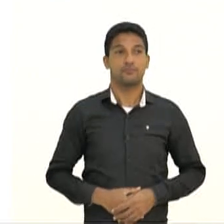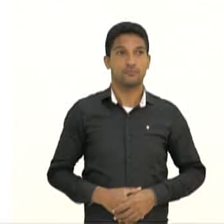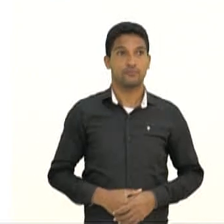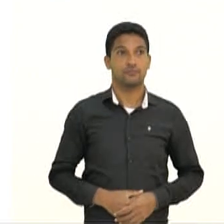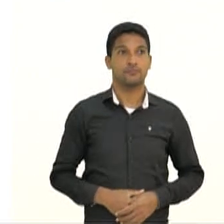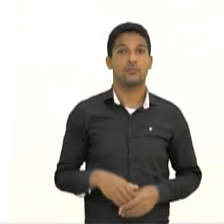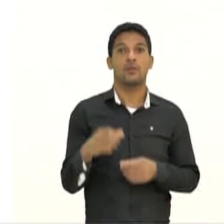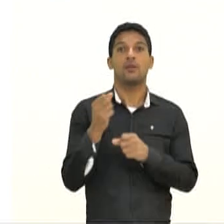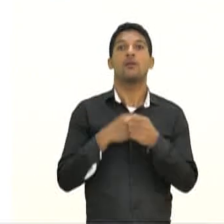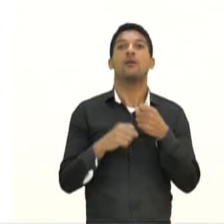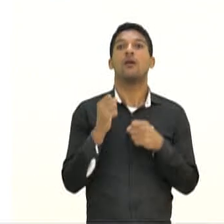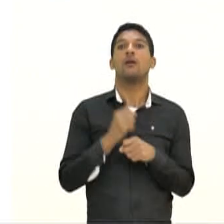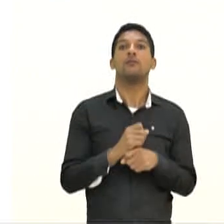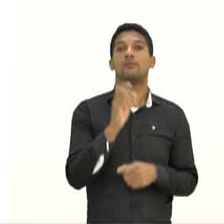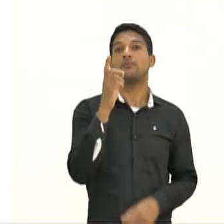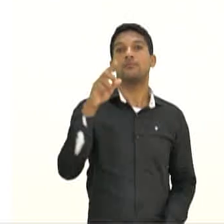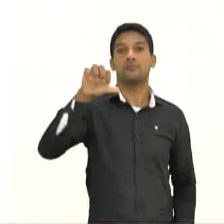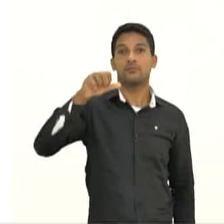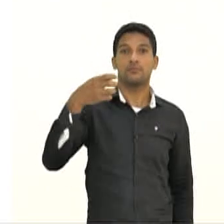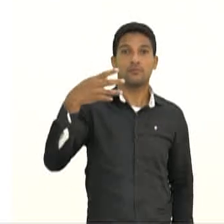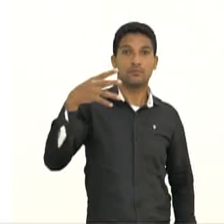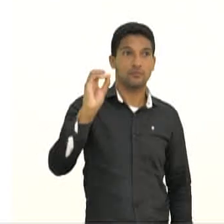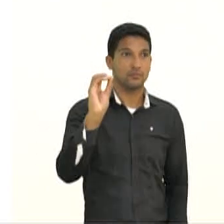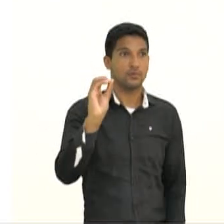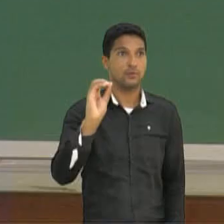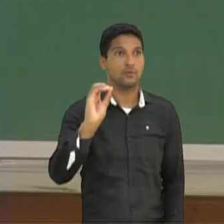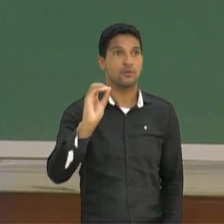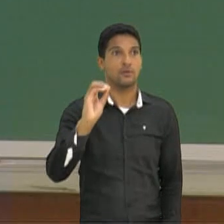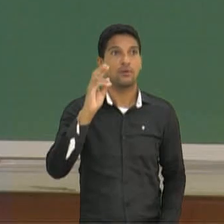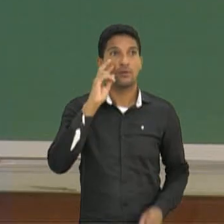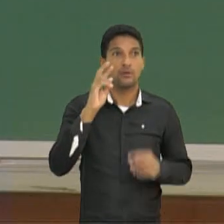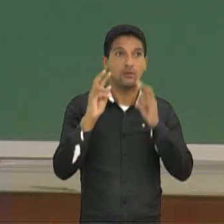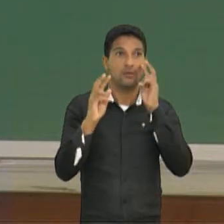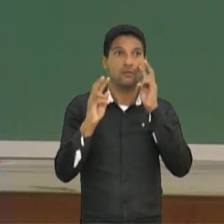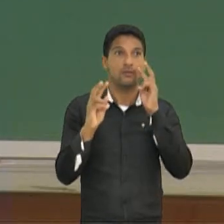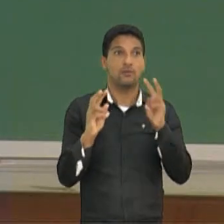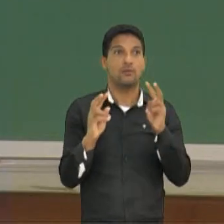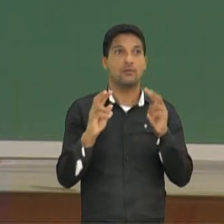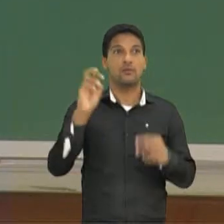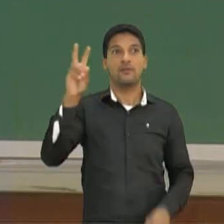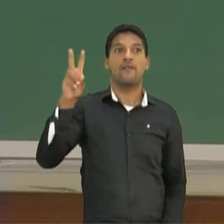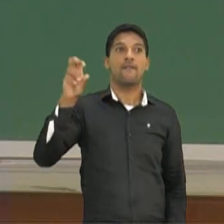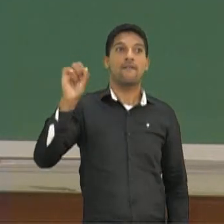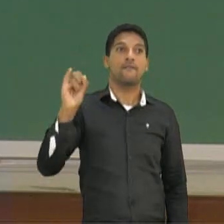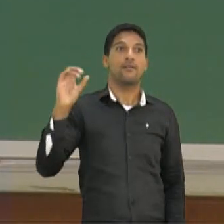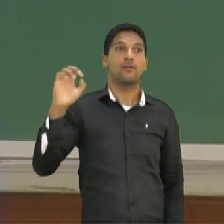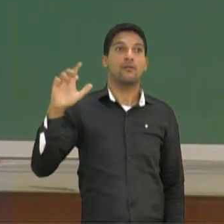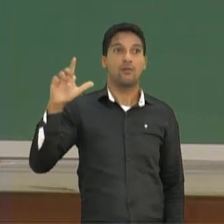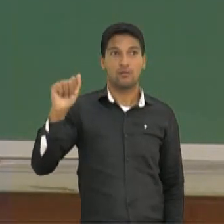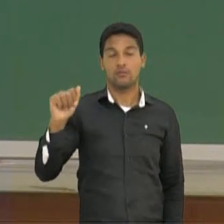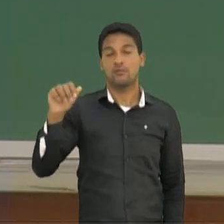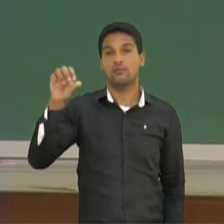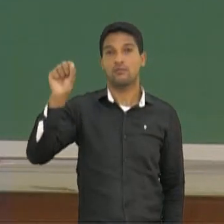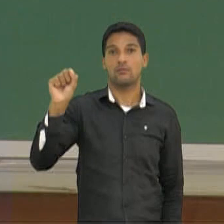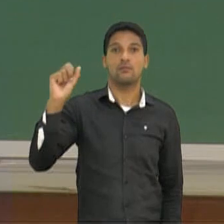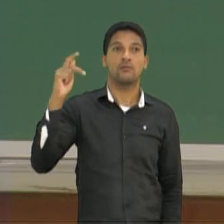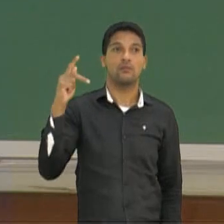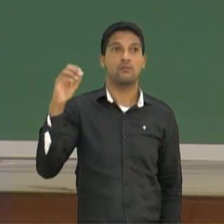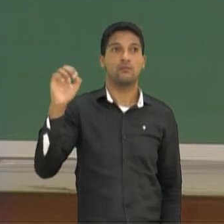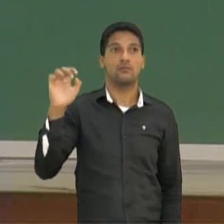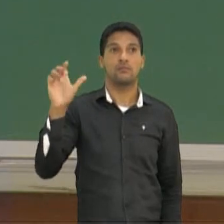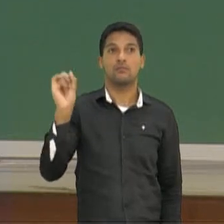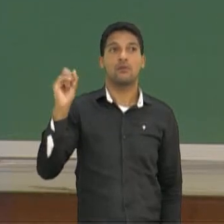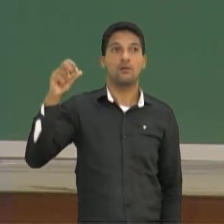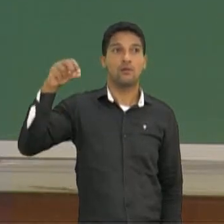criou o Theatre Games, cujas técnicas de improviso, né, influenciaram grupos de teatro ao redor do mundo. Os jogos de